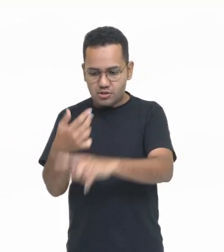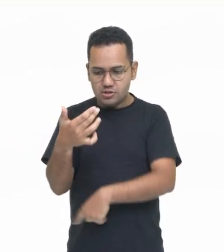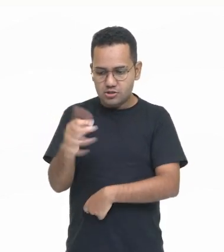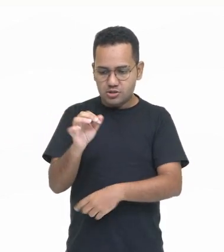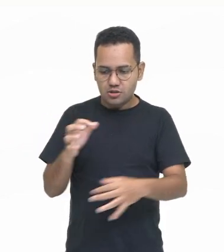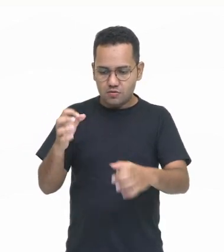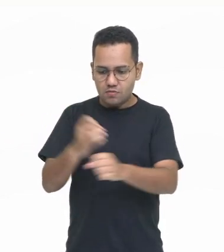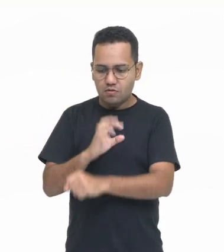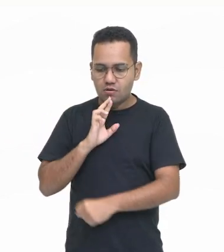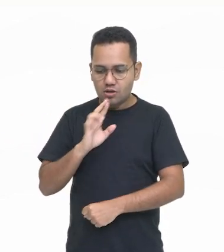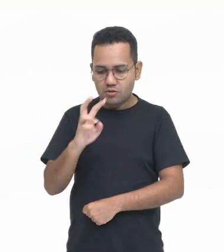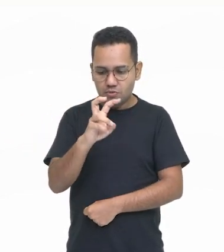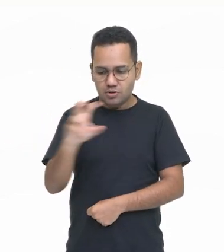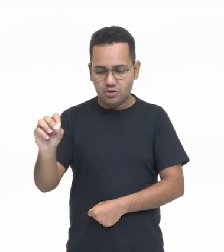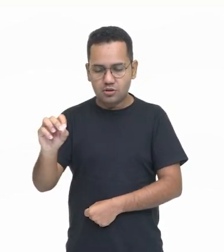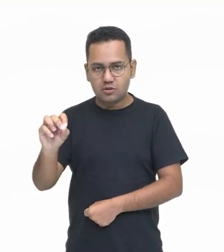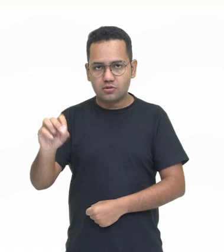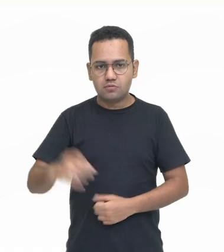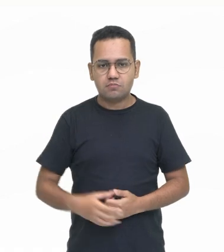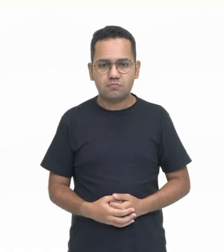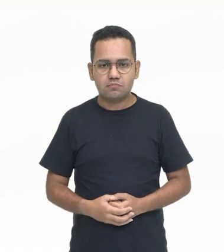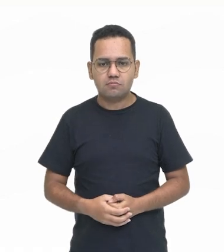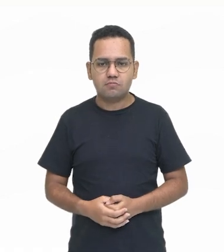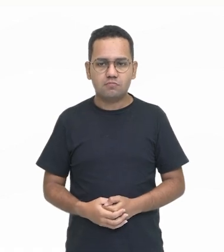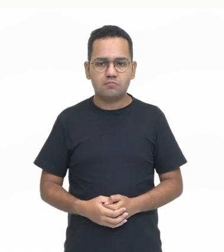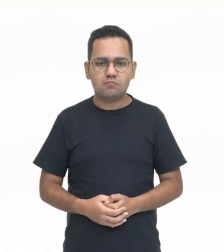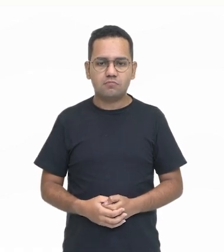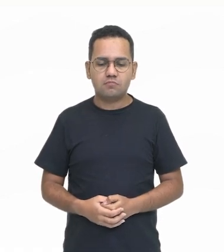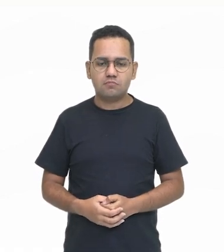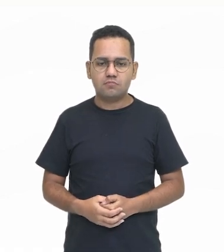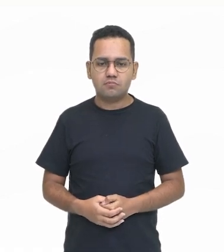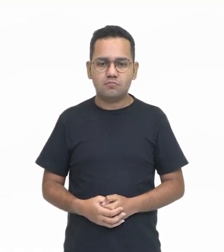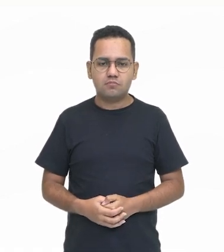ó, 500